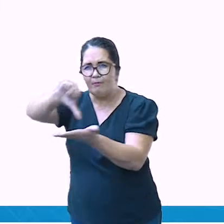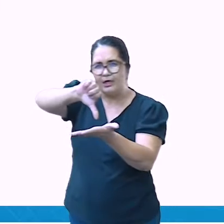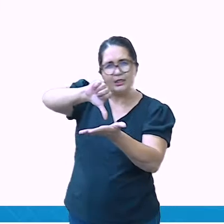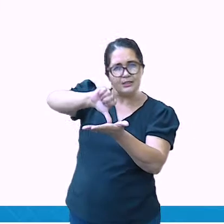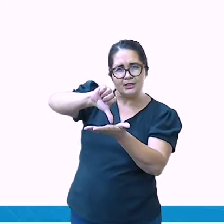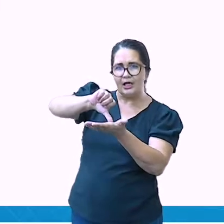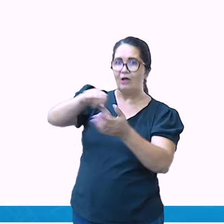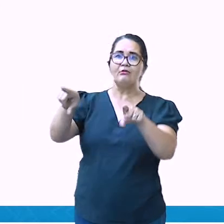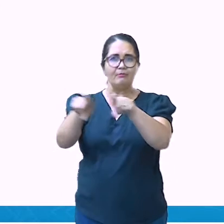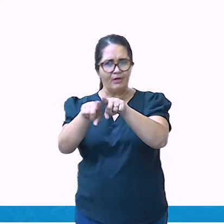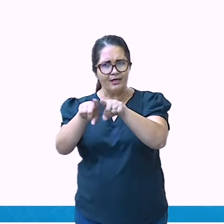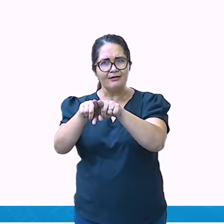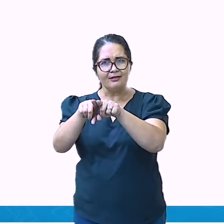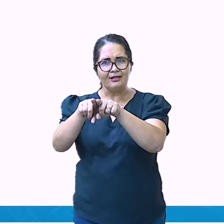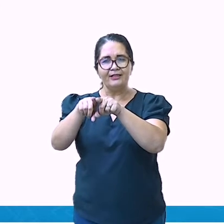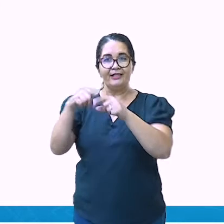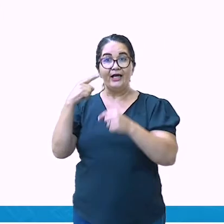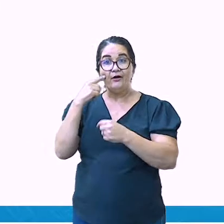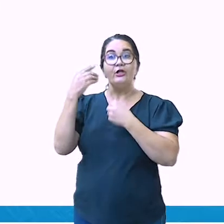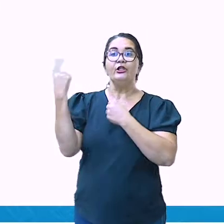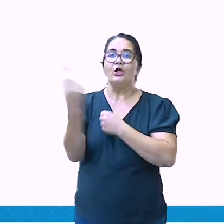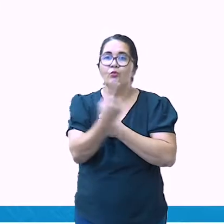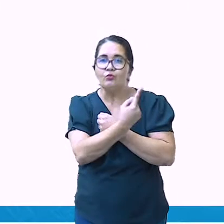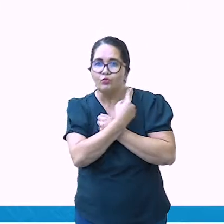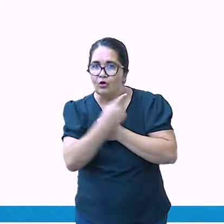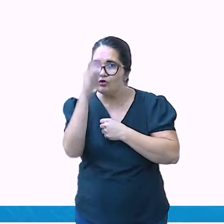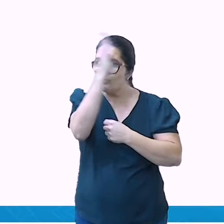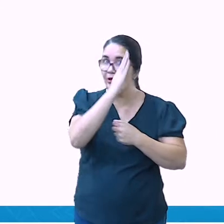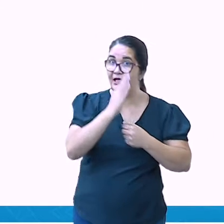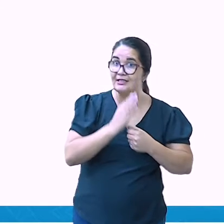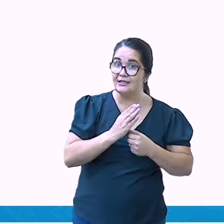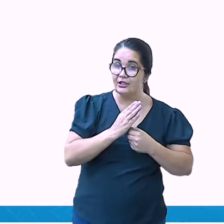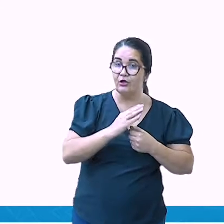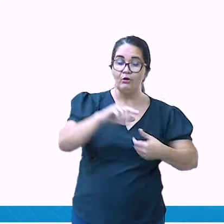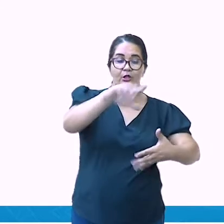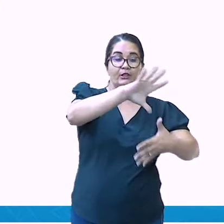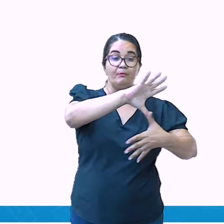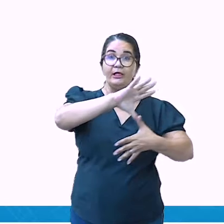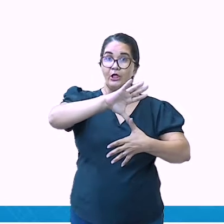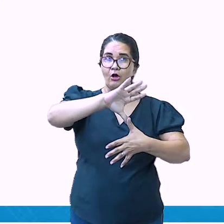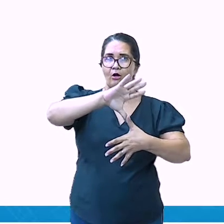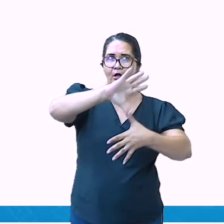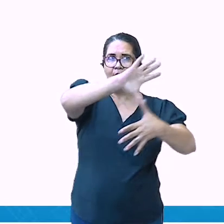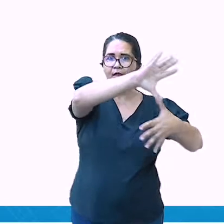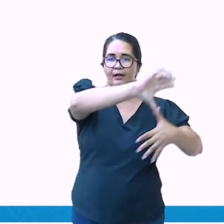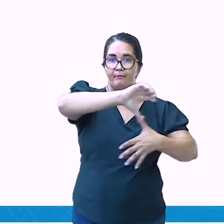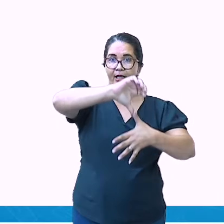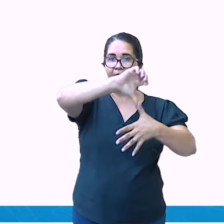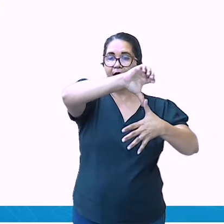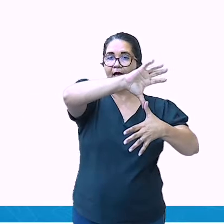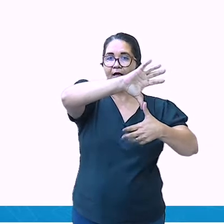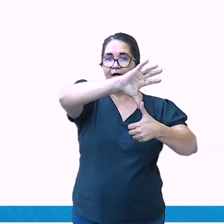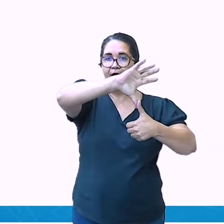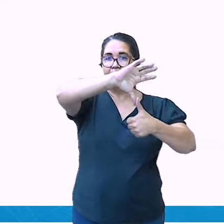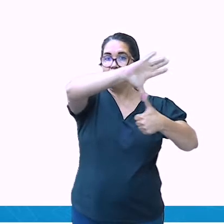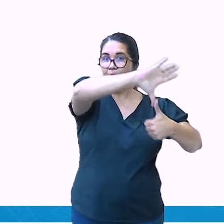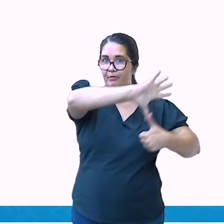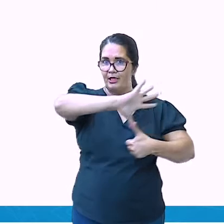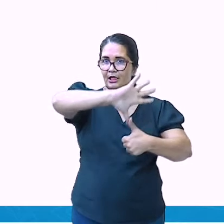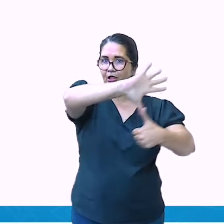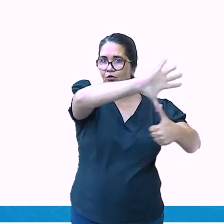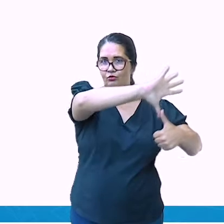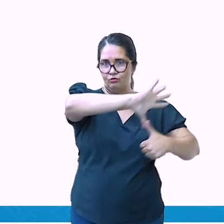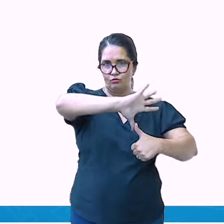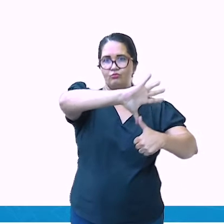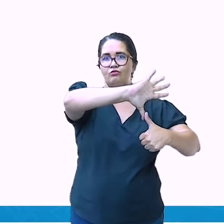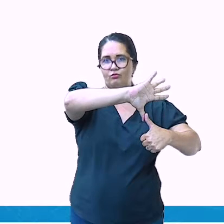e nós ficamos aqui na América do Sul, tá? Então, nosso país aqui, ó, é na América do Sul.